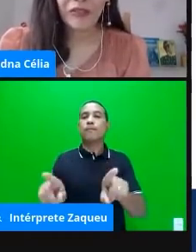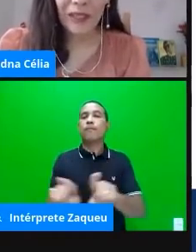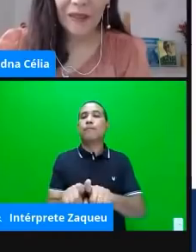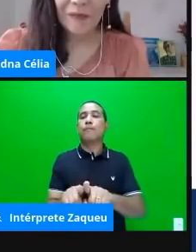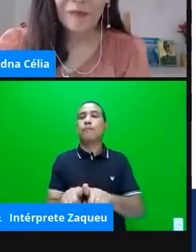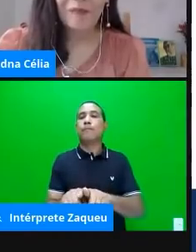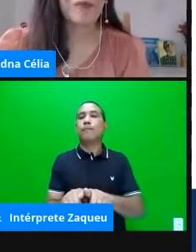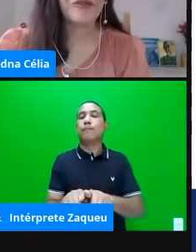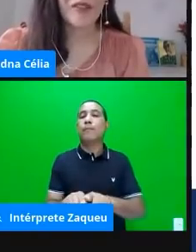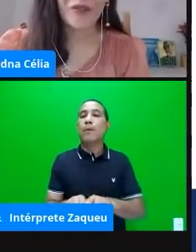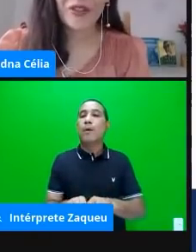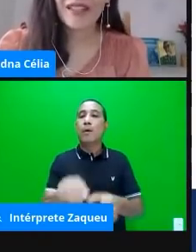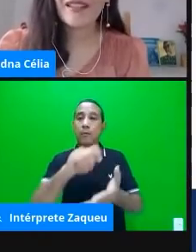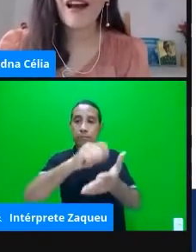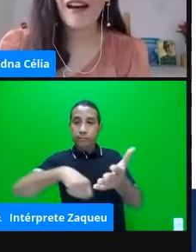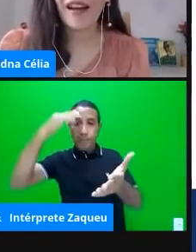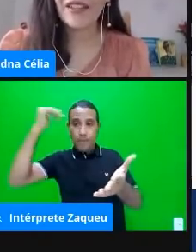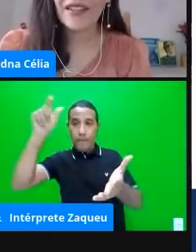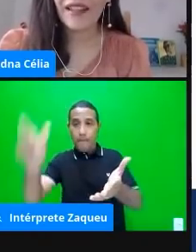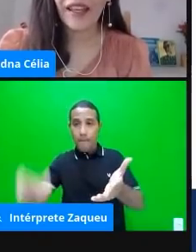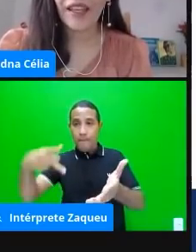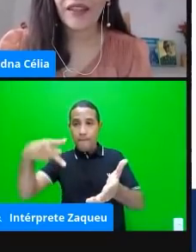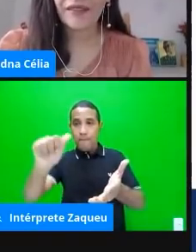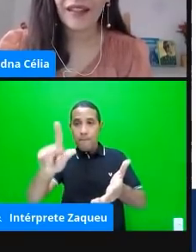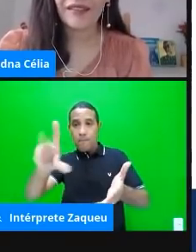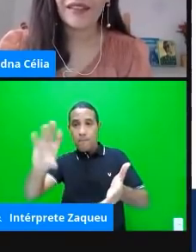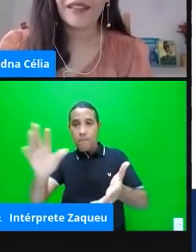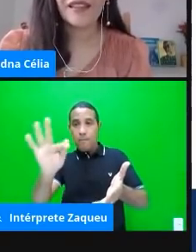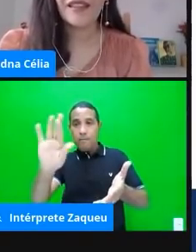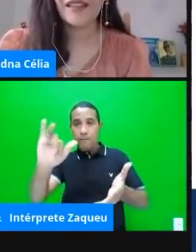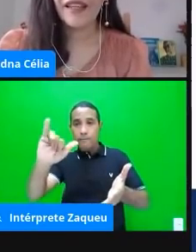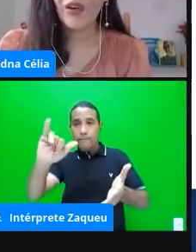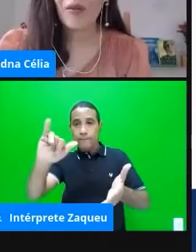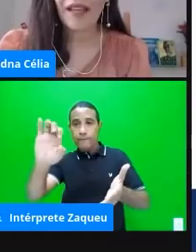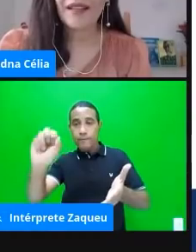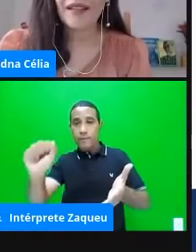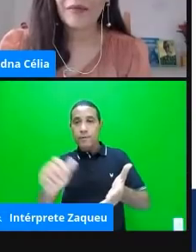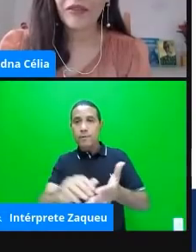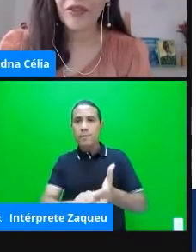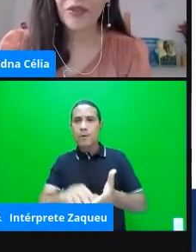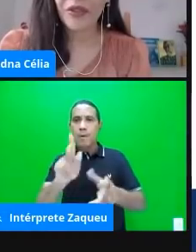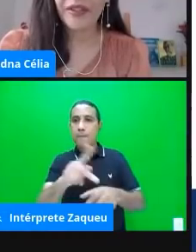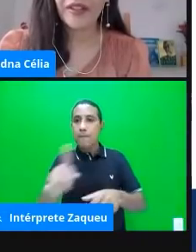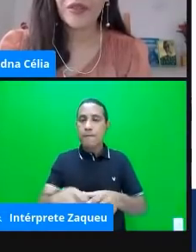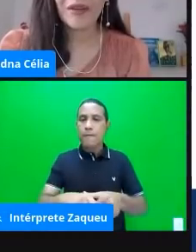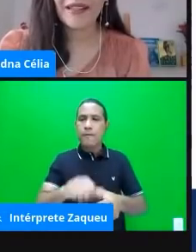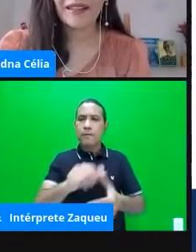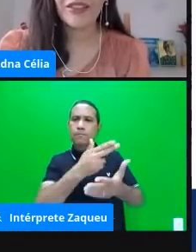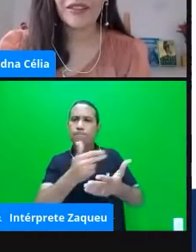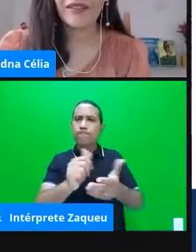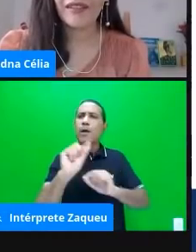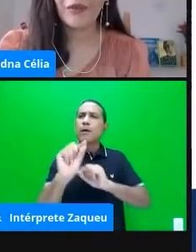Segundo Paulo Freire, professores, a arte de se reinventar. Ninguém começa a ser professor